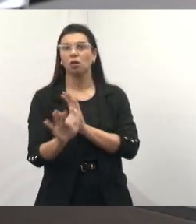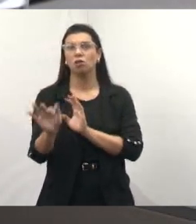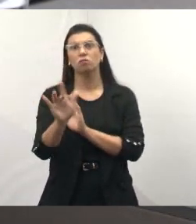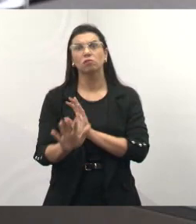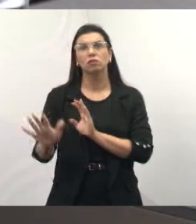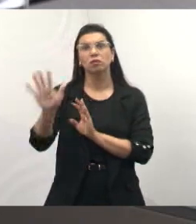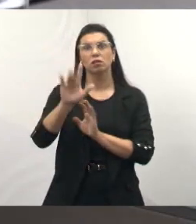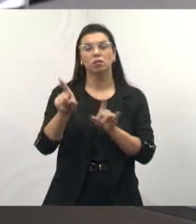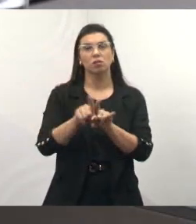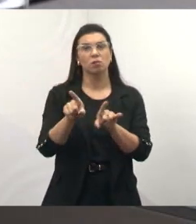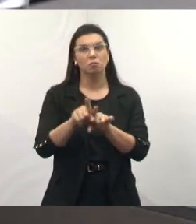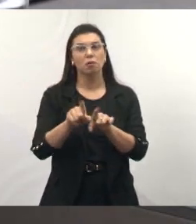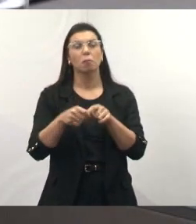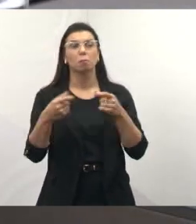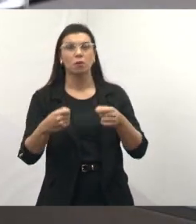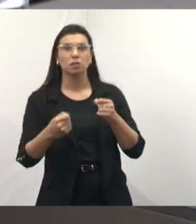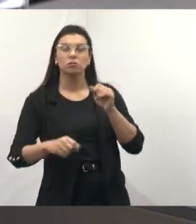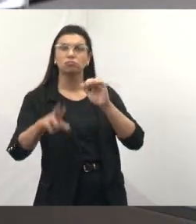do município.